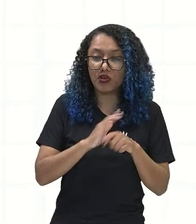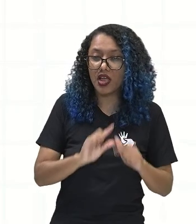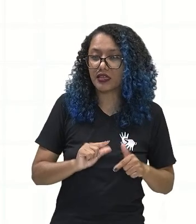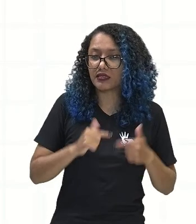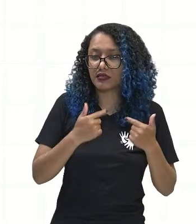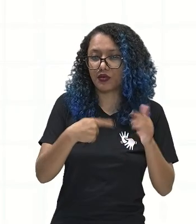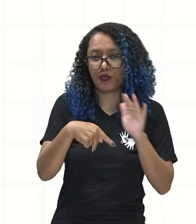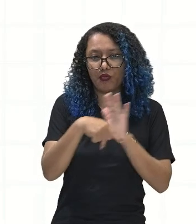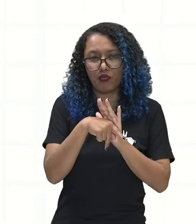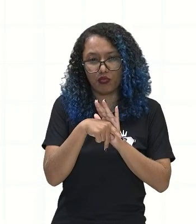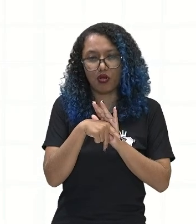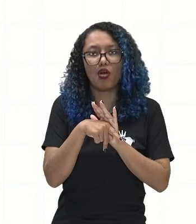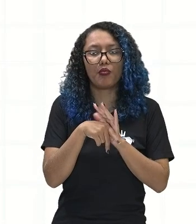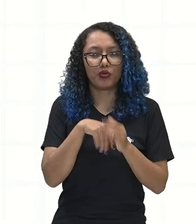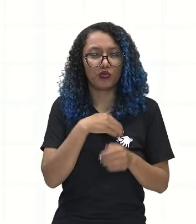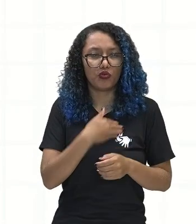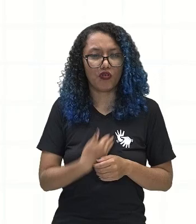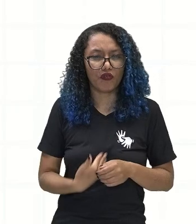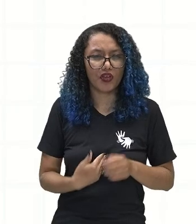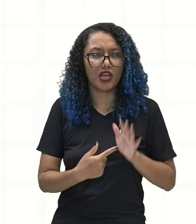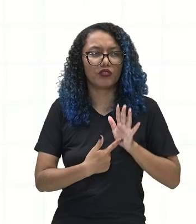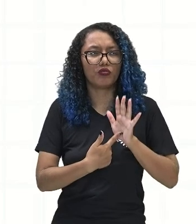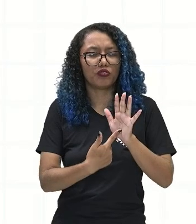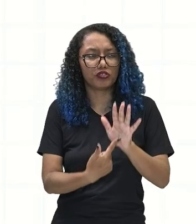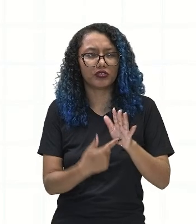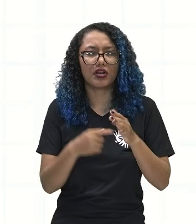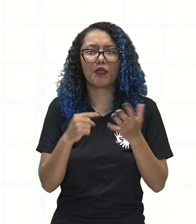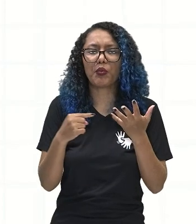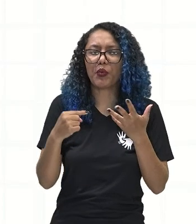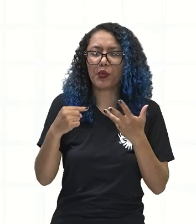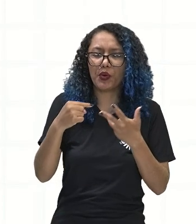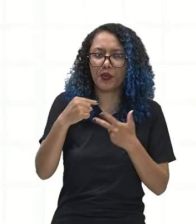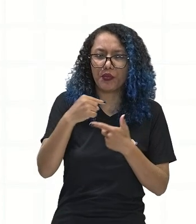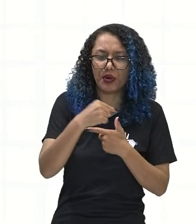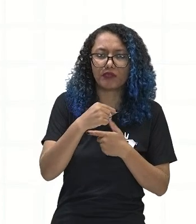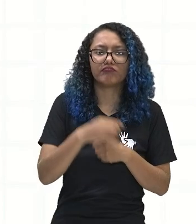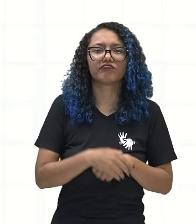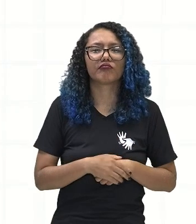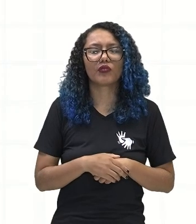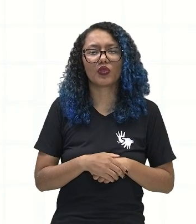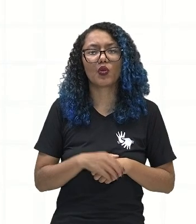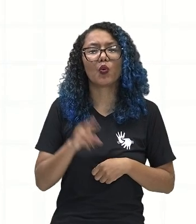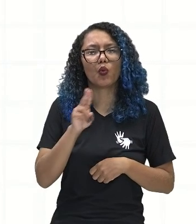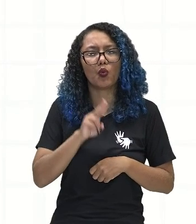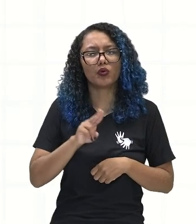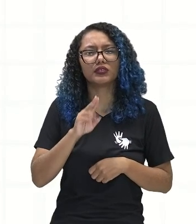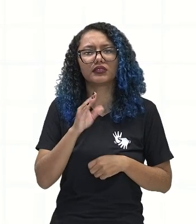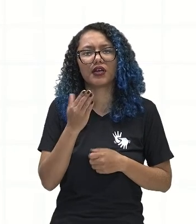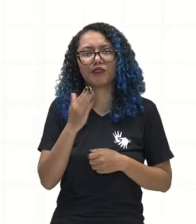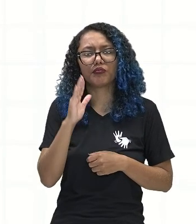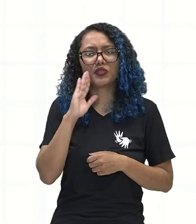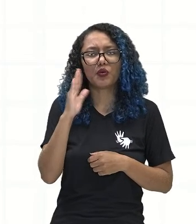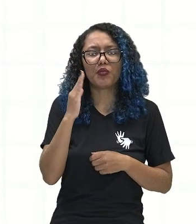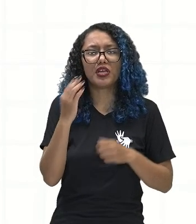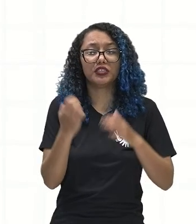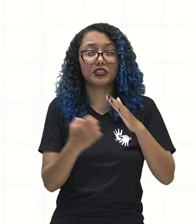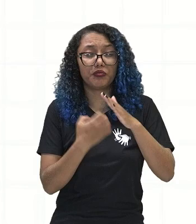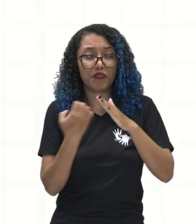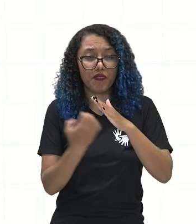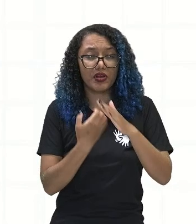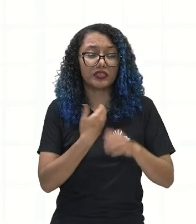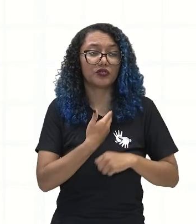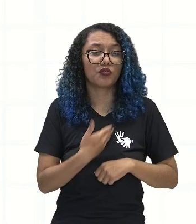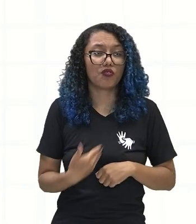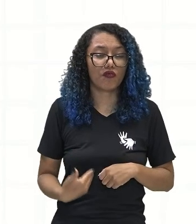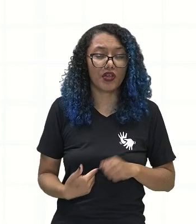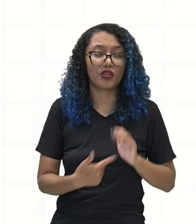mostrar o que ele está realizando. Esse tipo de publicidade é muito utilizada em empresas estatais para apresentar publicamente o